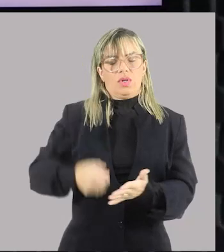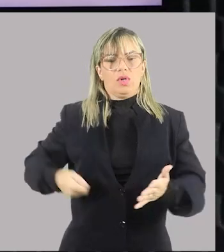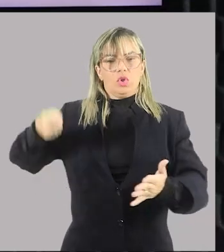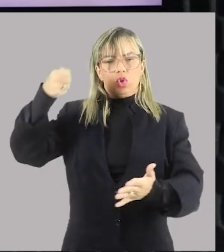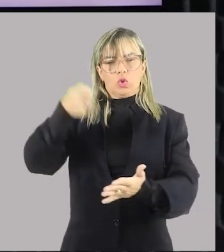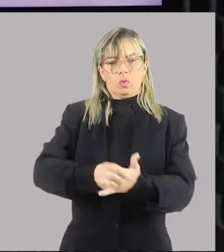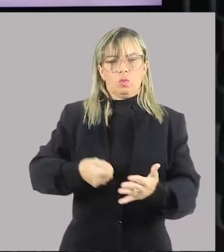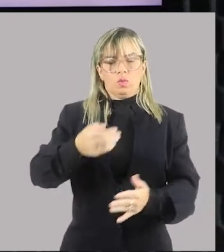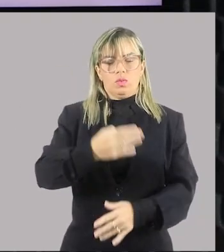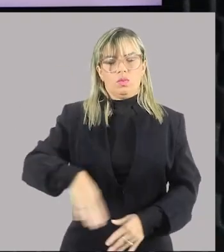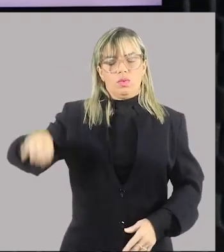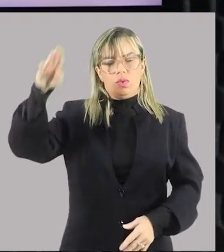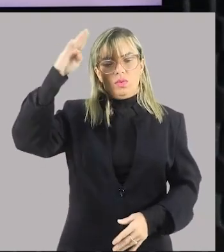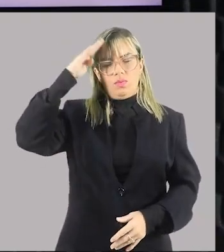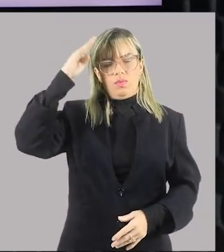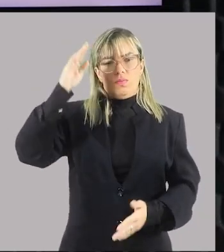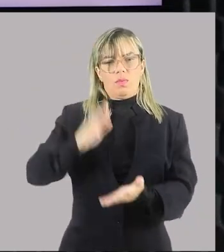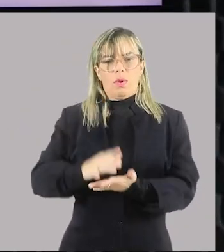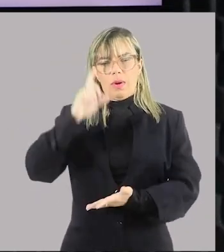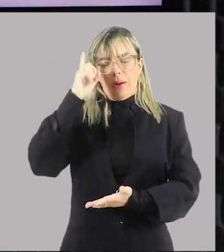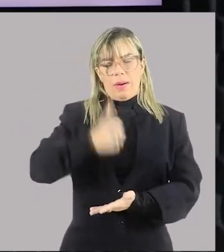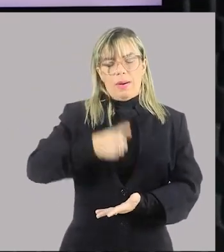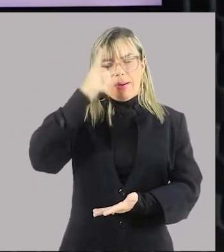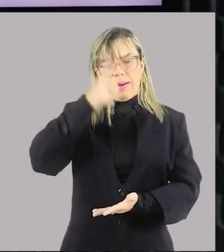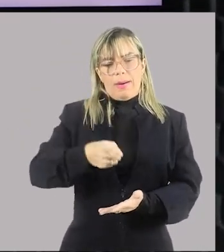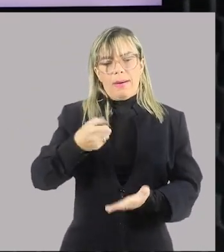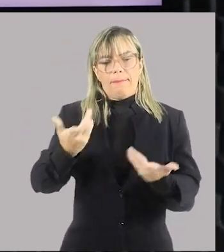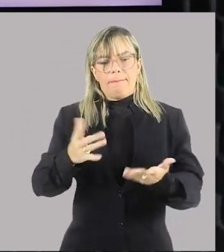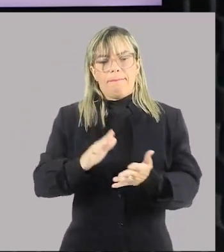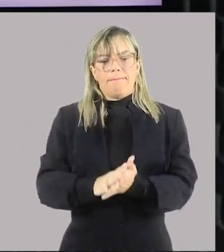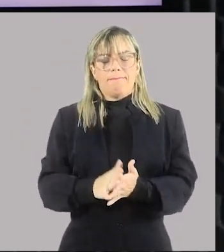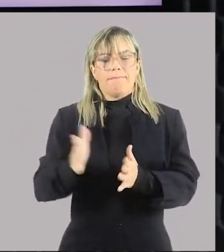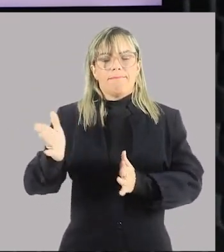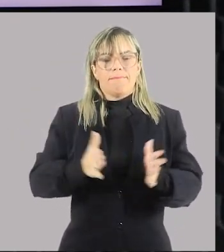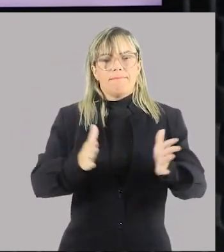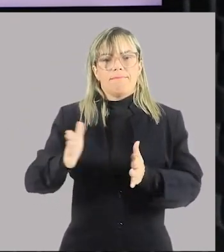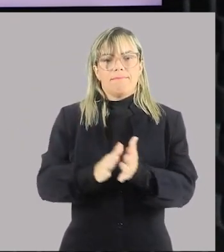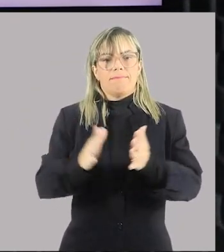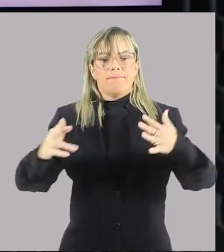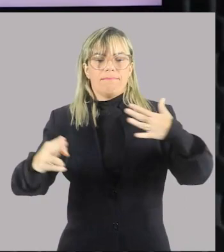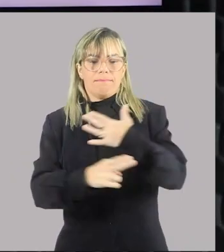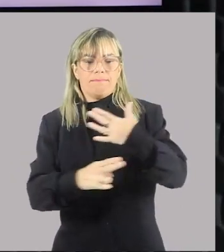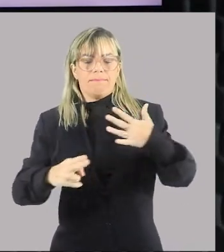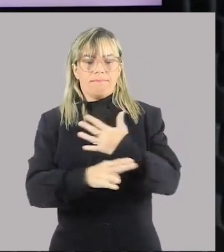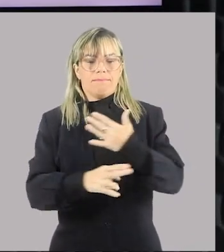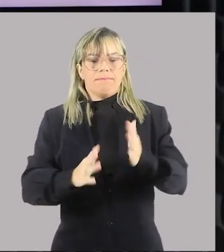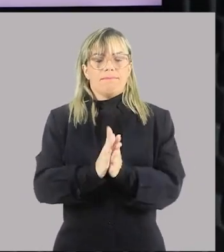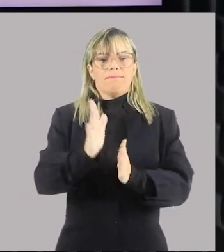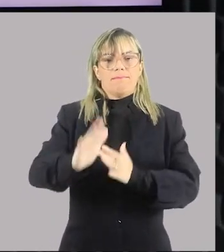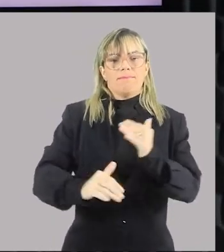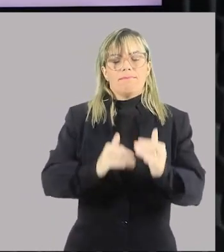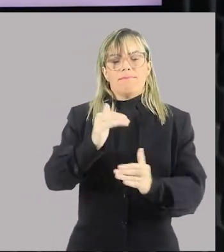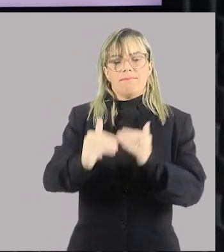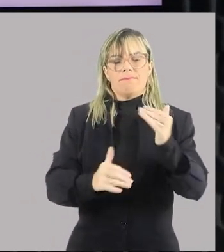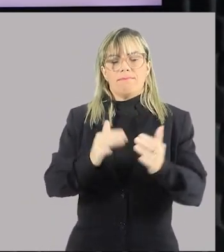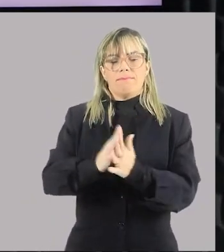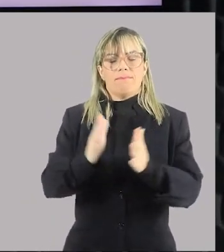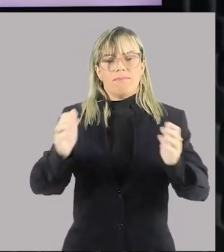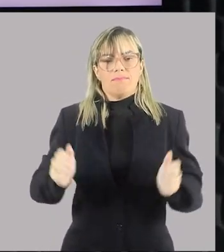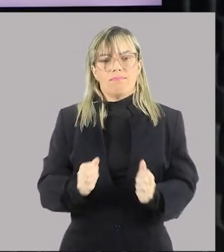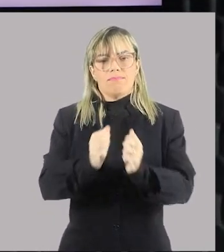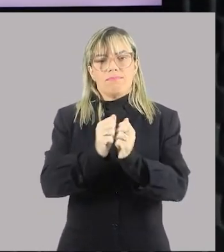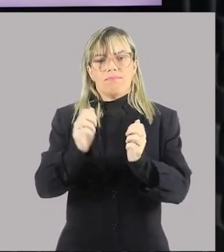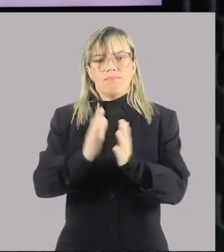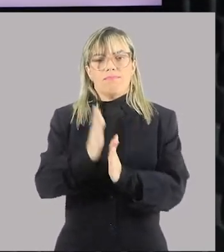foi um período intenso do processo de urbanização. Só que esse processo de urbanização, acompanhado